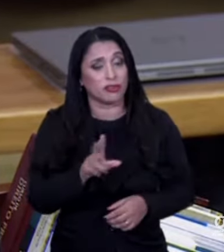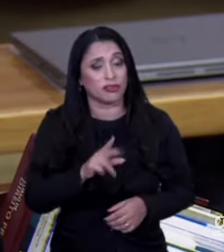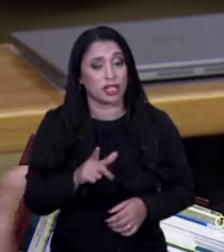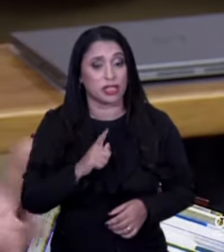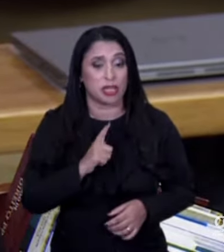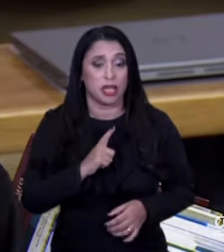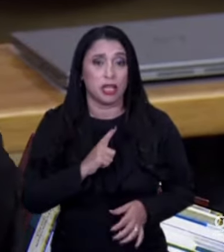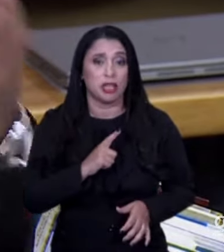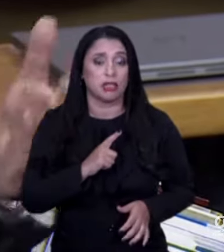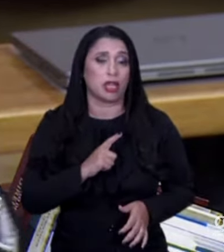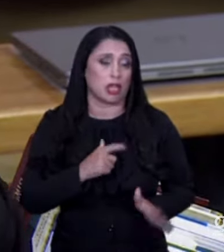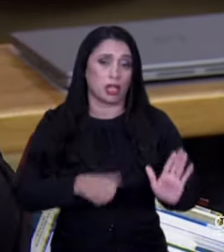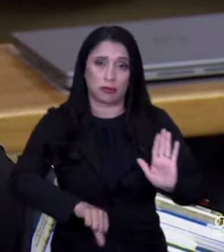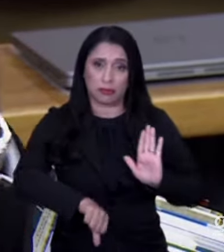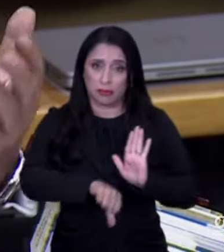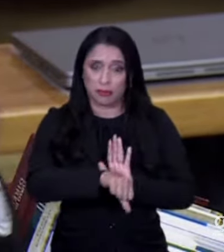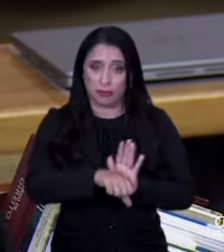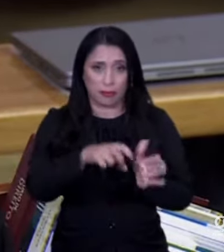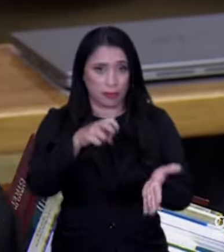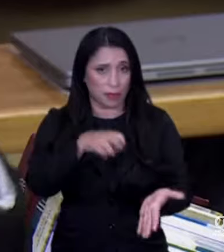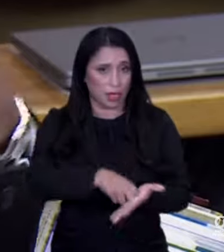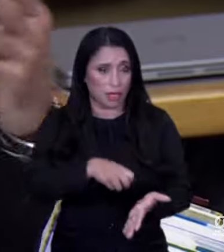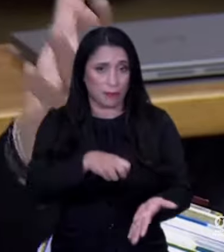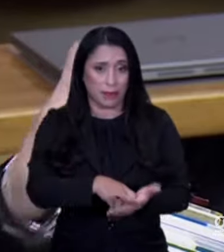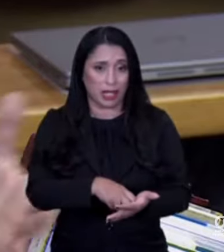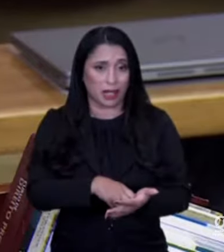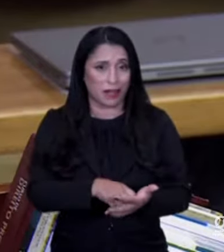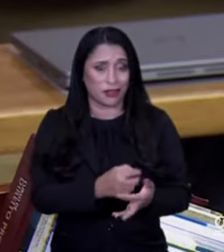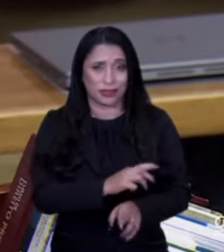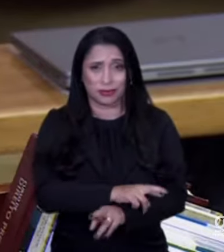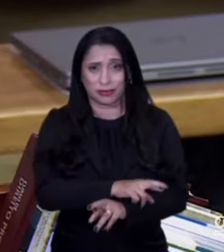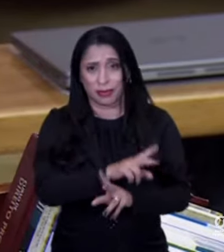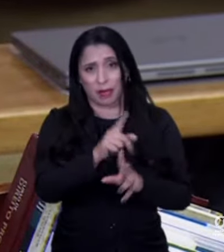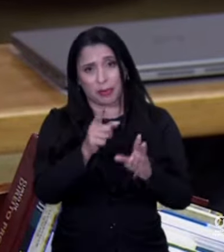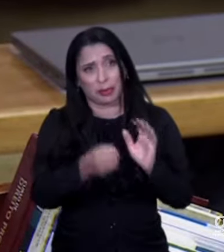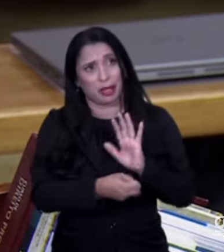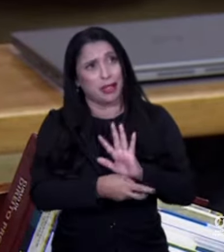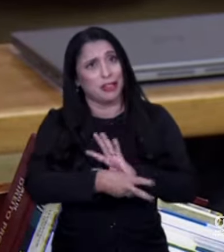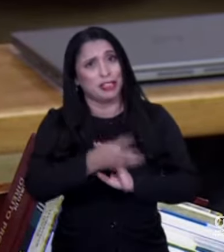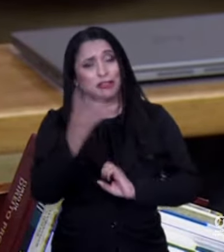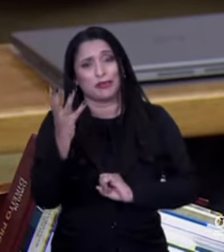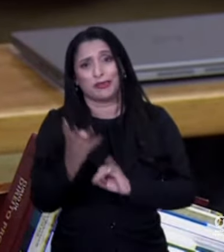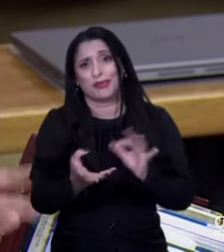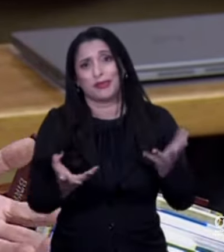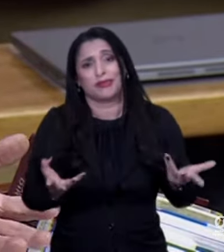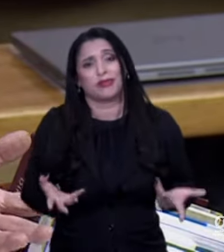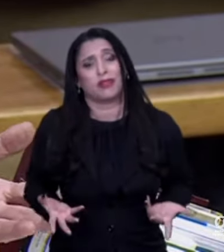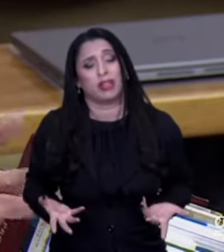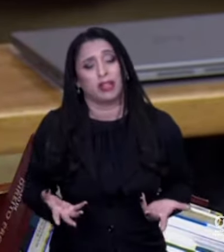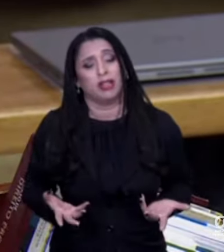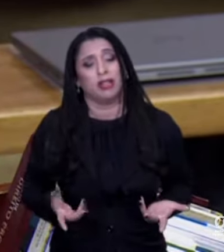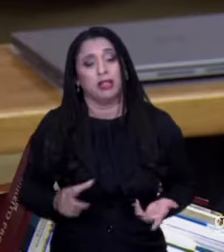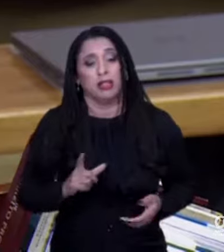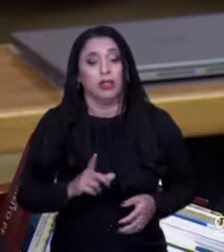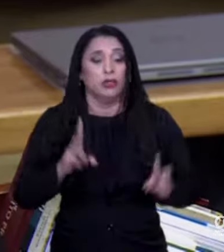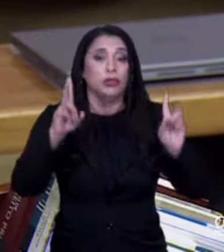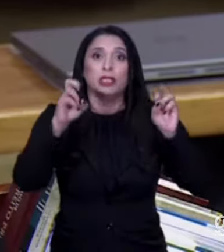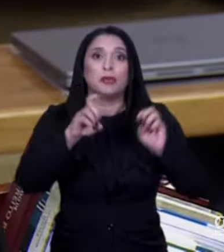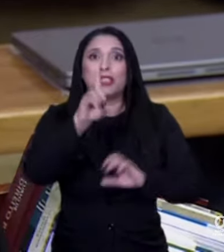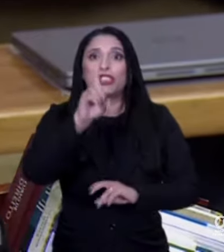infrações penais aqui, que tem um leque de possibilidades. Claro que, sob os direitos humanos,